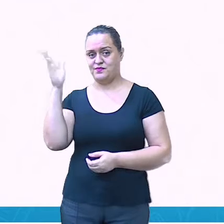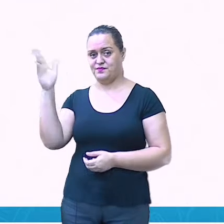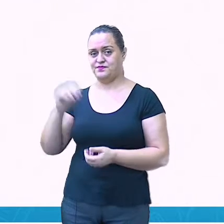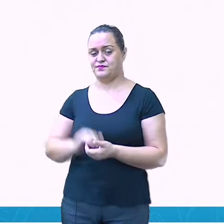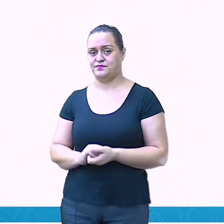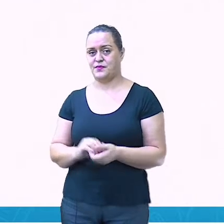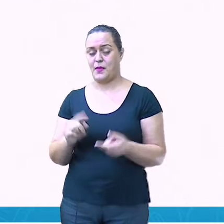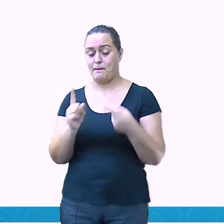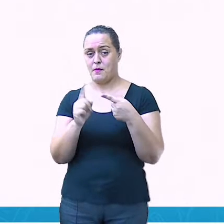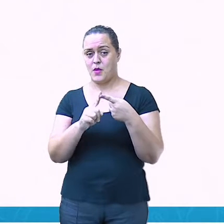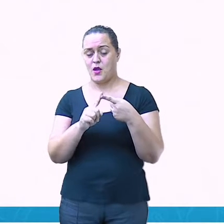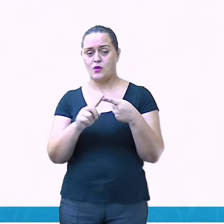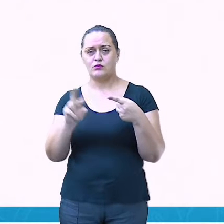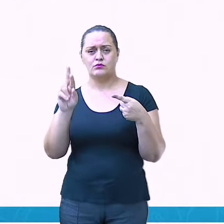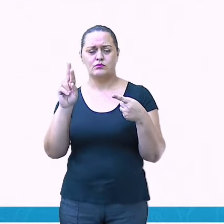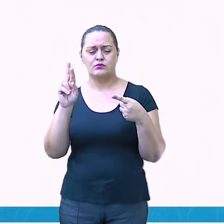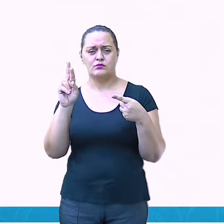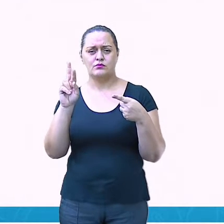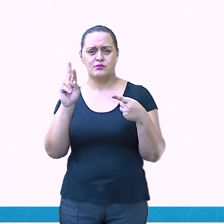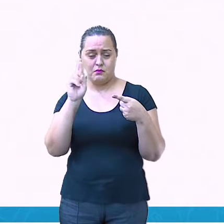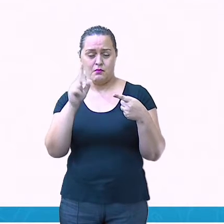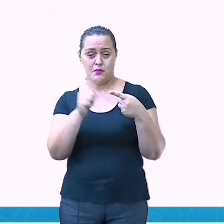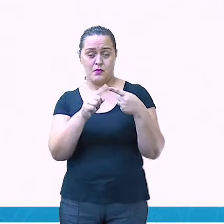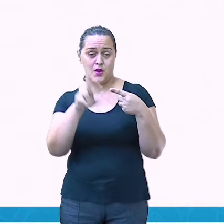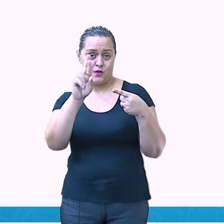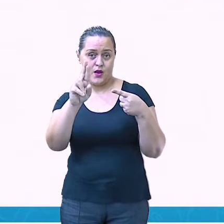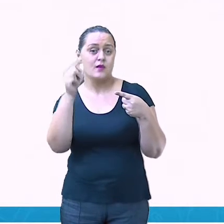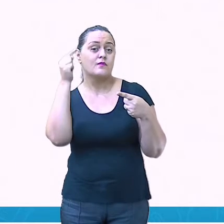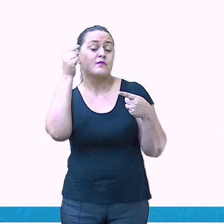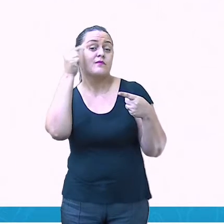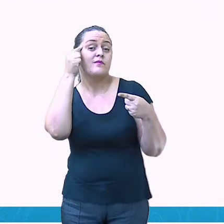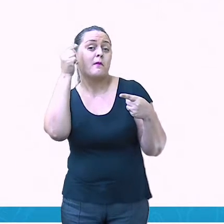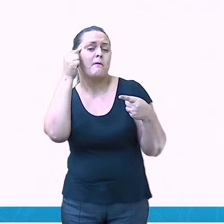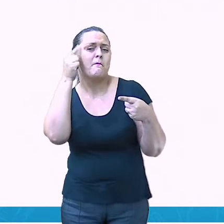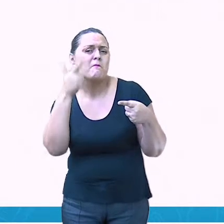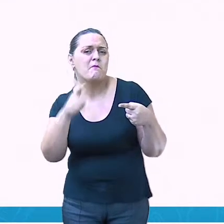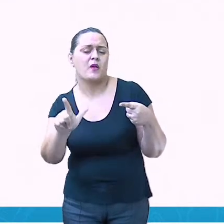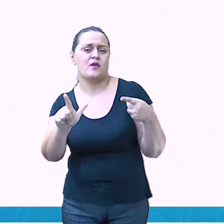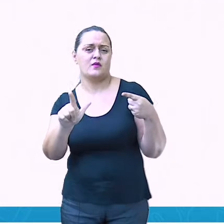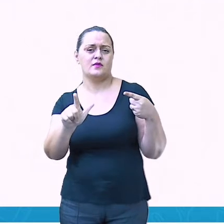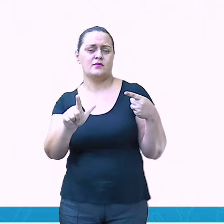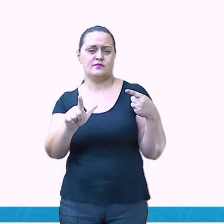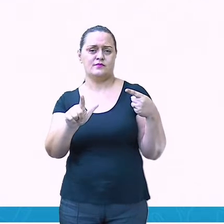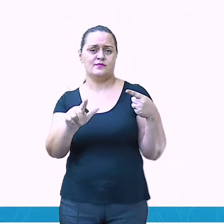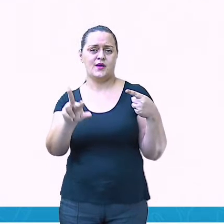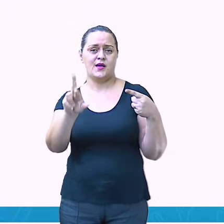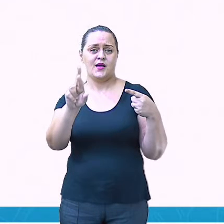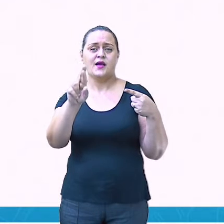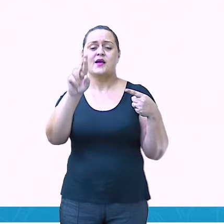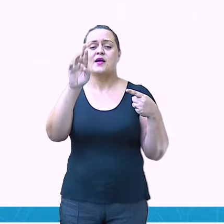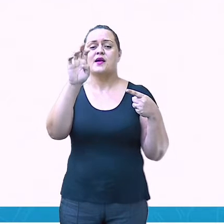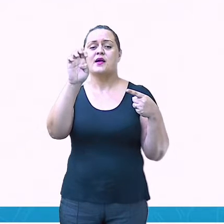posso organizar todo o meio aonde eu estou inserido, fazendo com